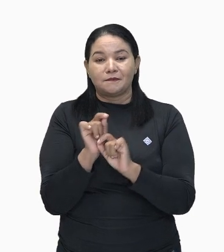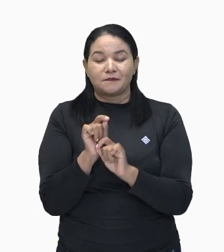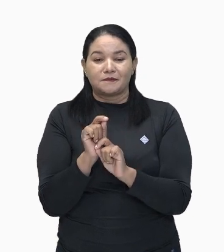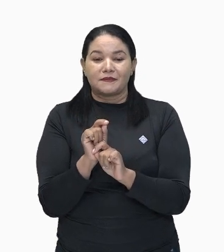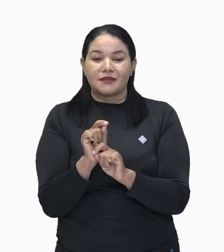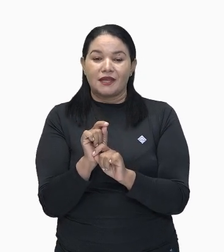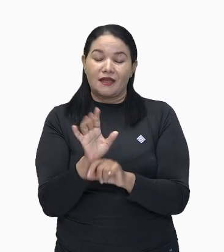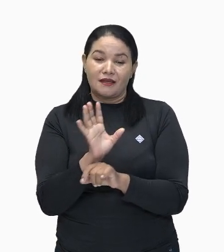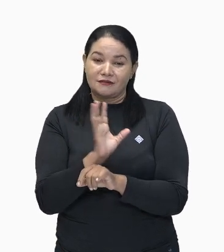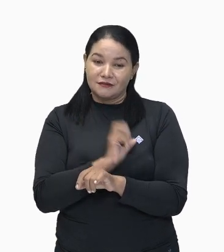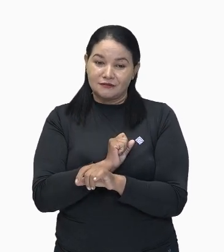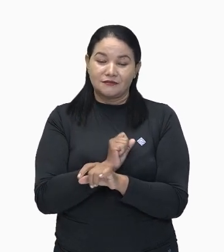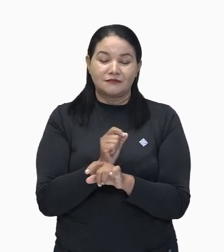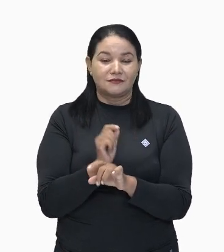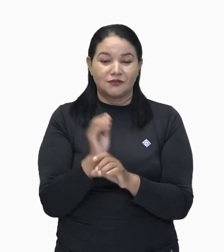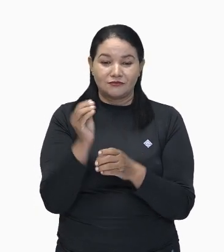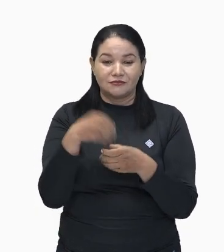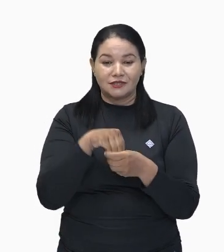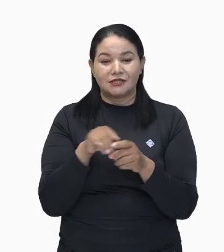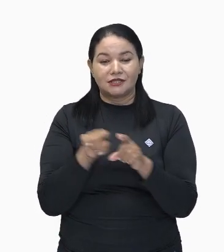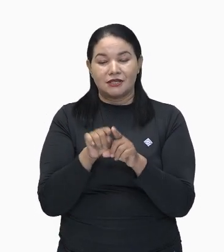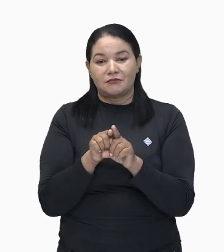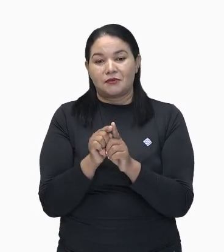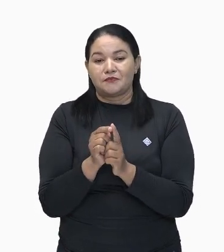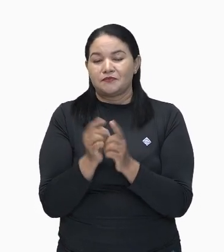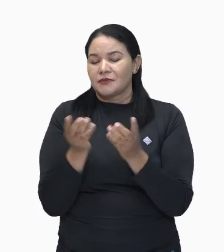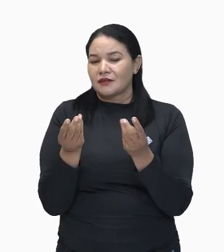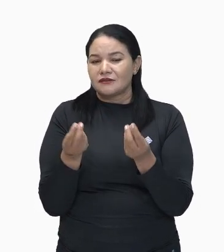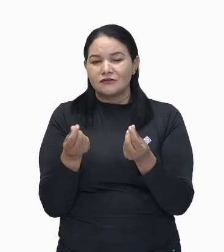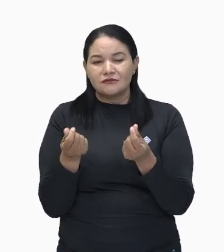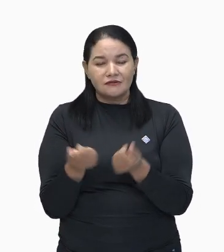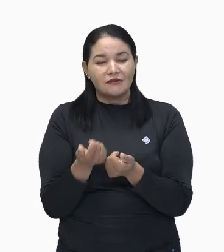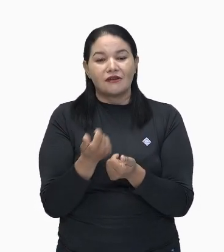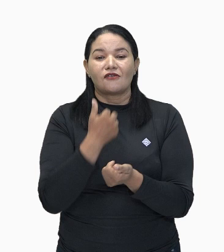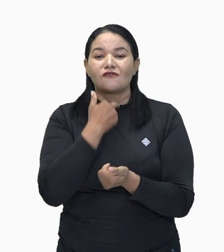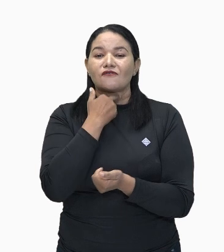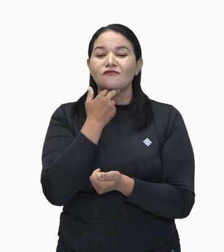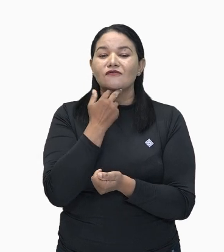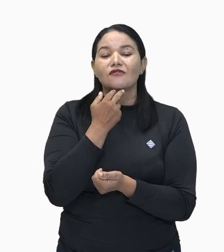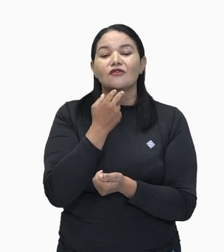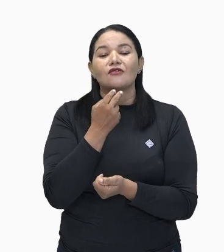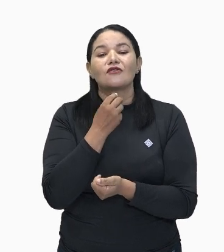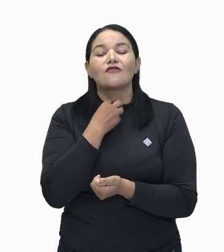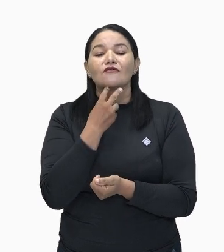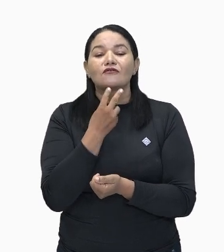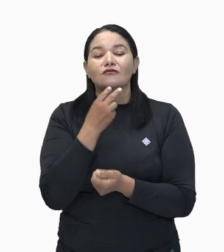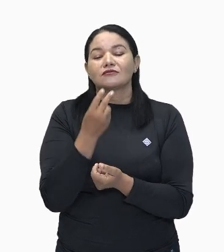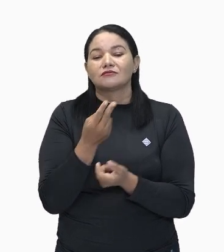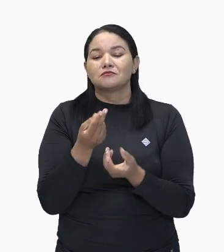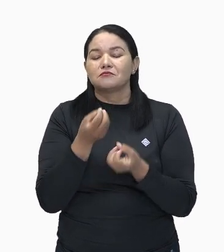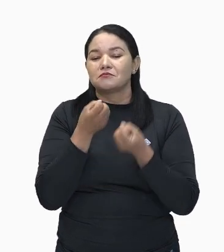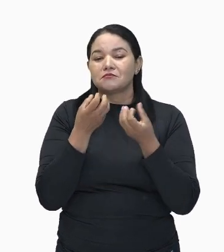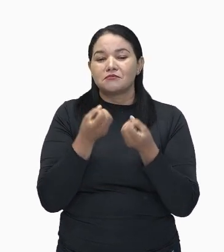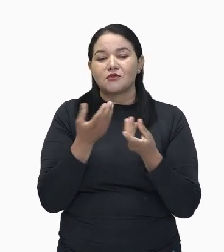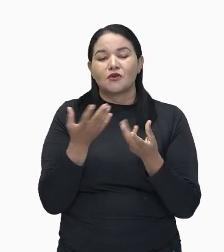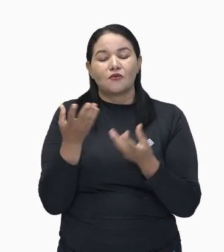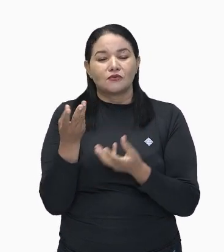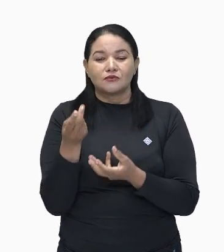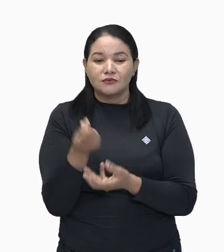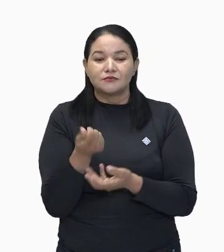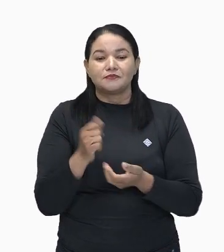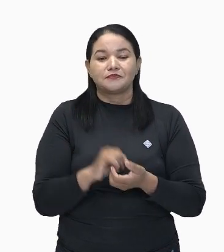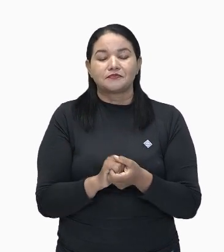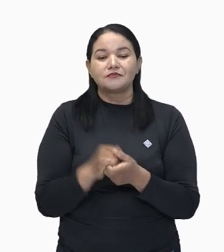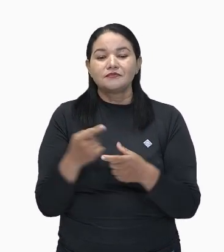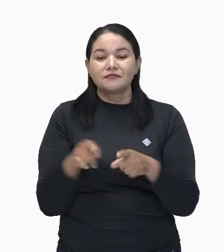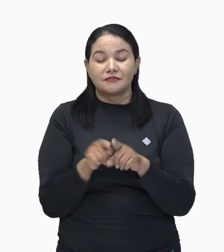amor, e é muito suave, olha só, uma voz baixa, quase como um sussurro. Então a Bossa Nova ela